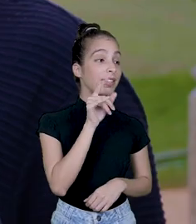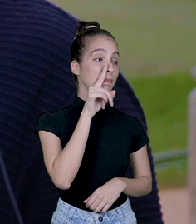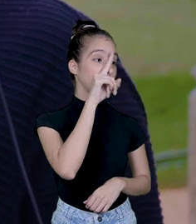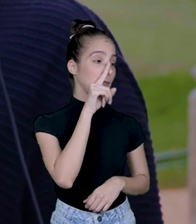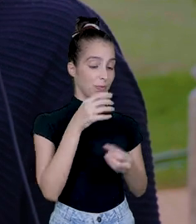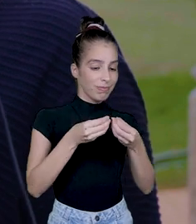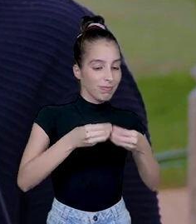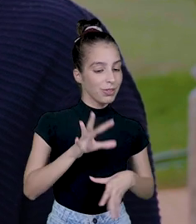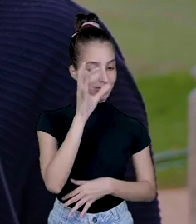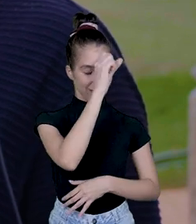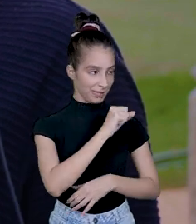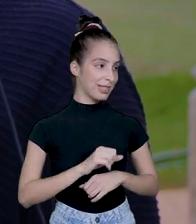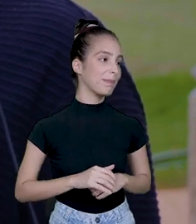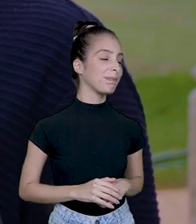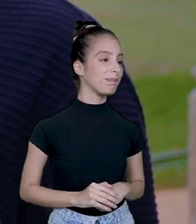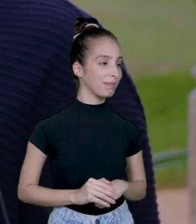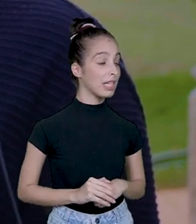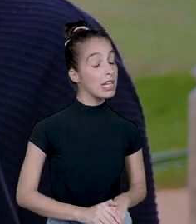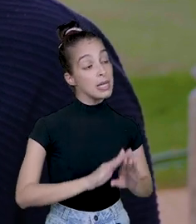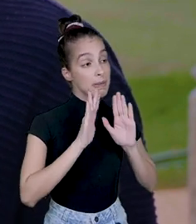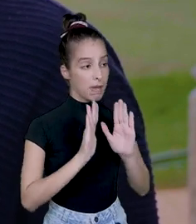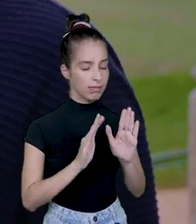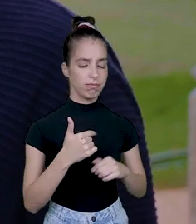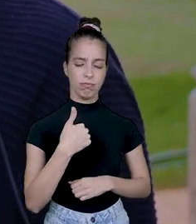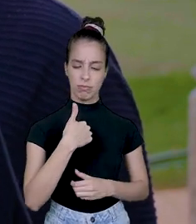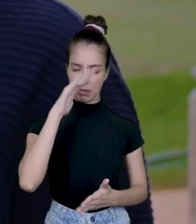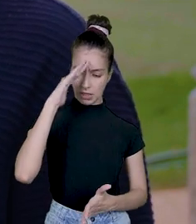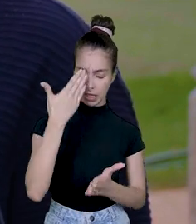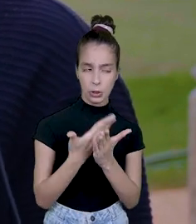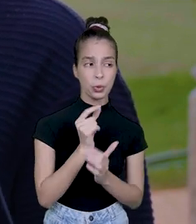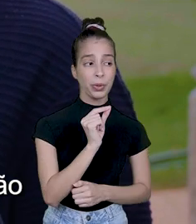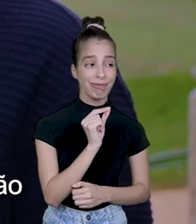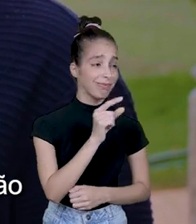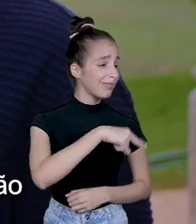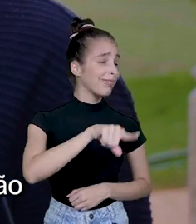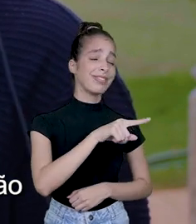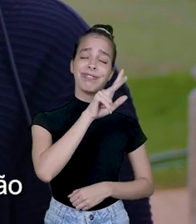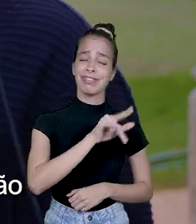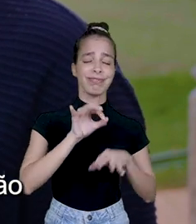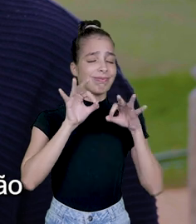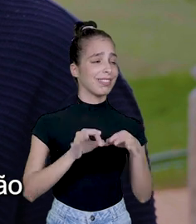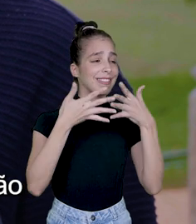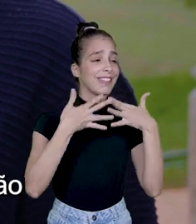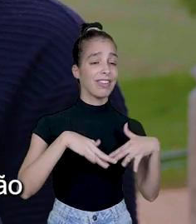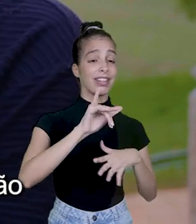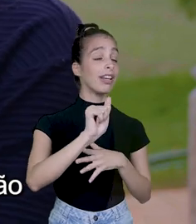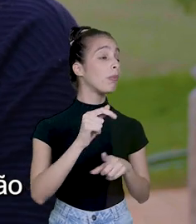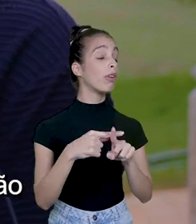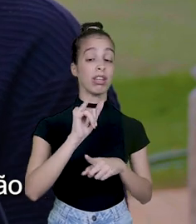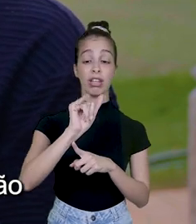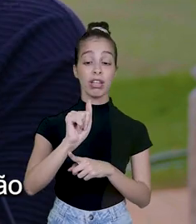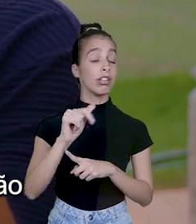tipo de riscos Mas eu vejo que é inevitável que eles vão utilizar a inteligência artificial Ela já tá no nosso celular tá no